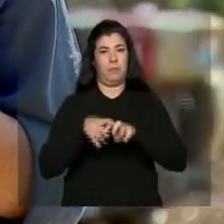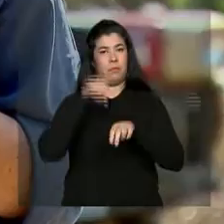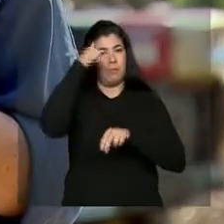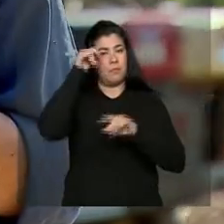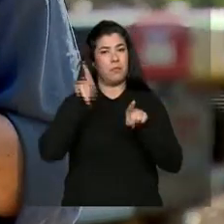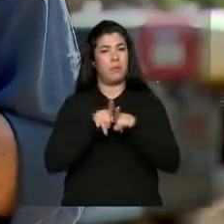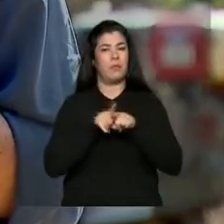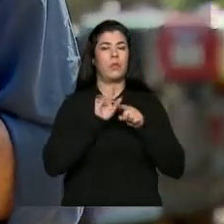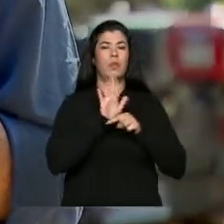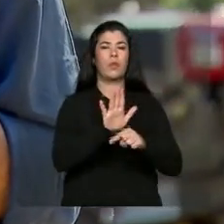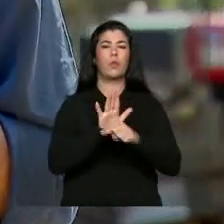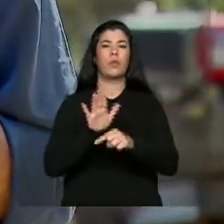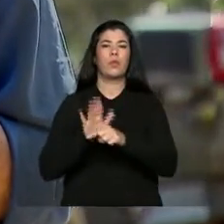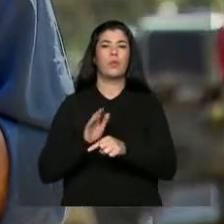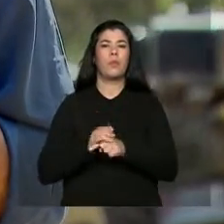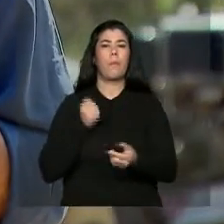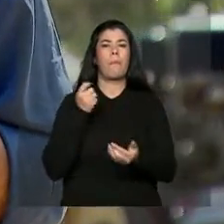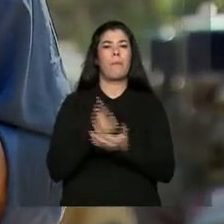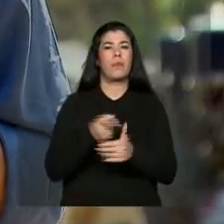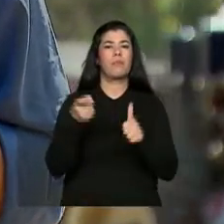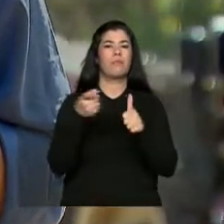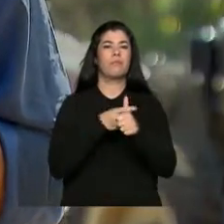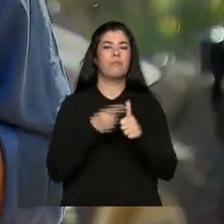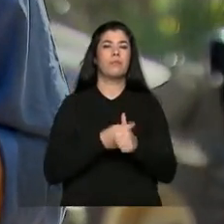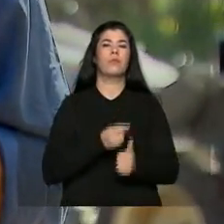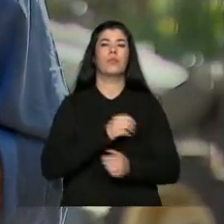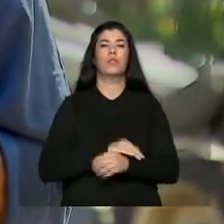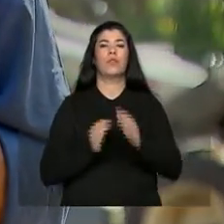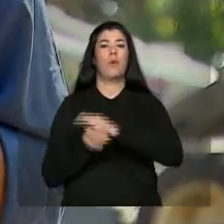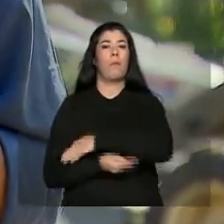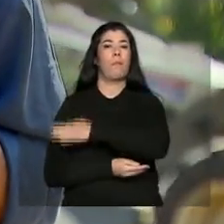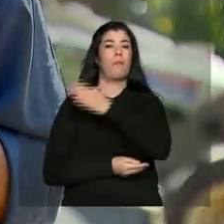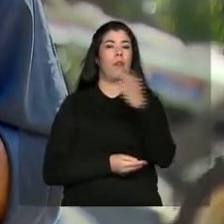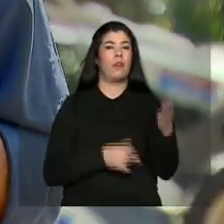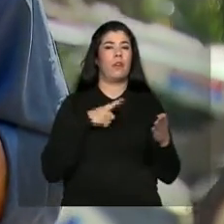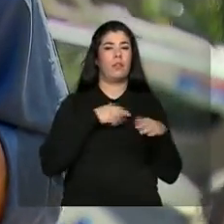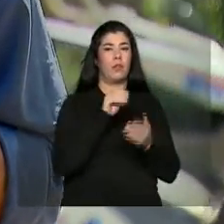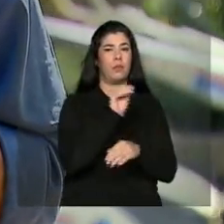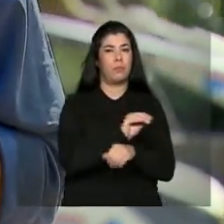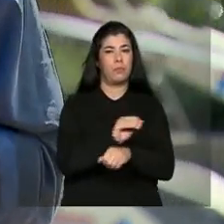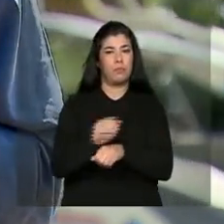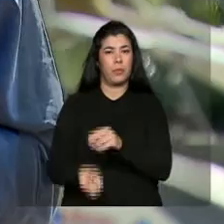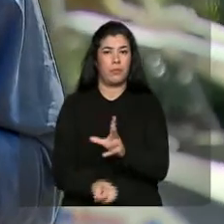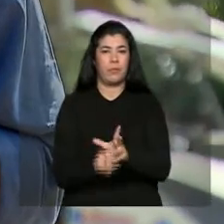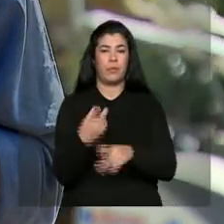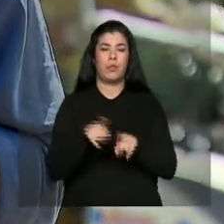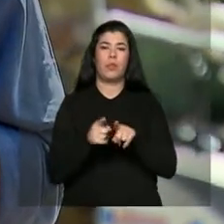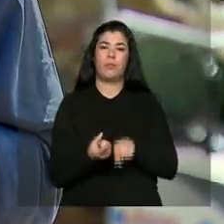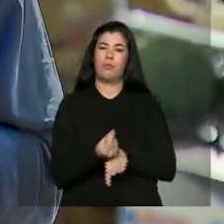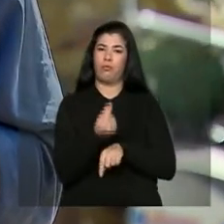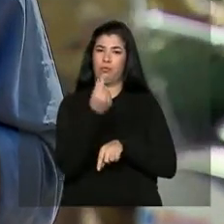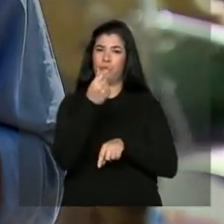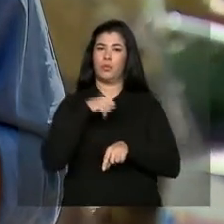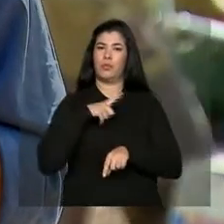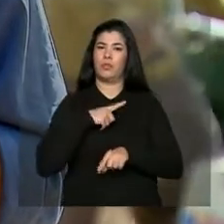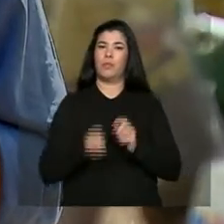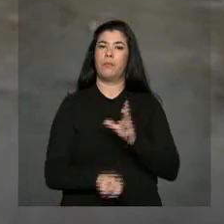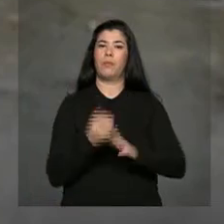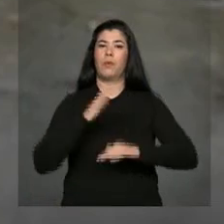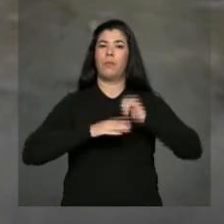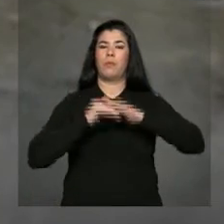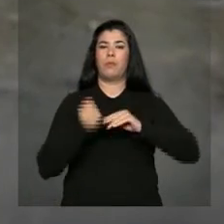custear despesas com a produção durante a safra, gerando mais renda e aumentando a produtividade no